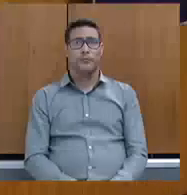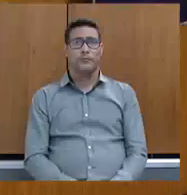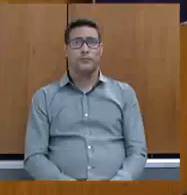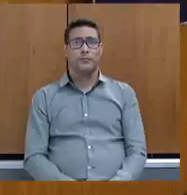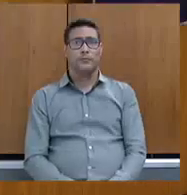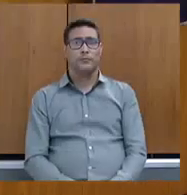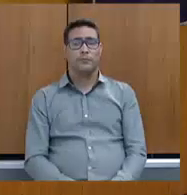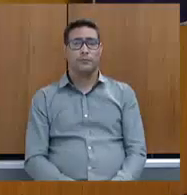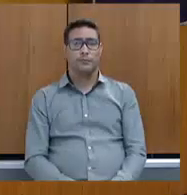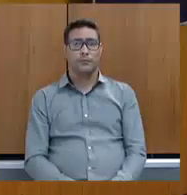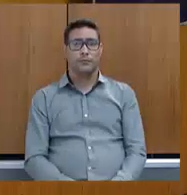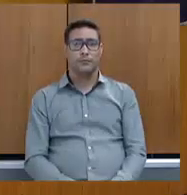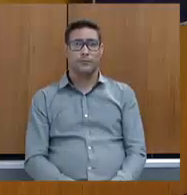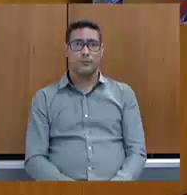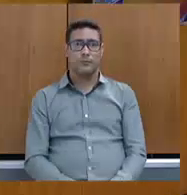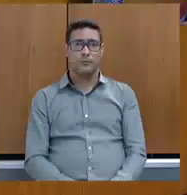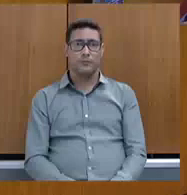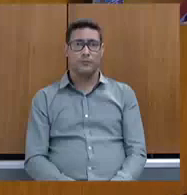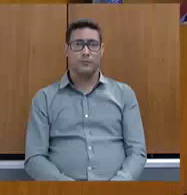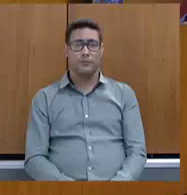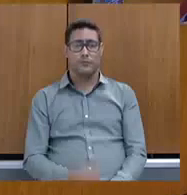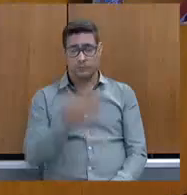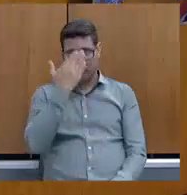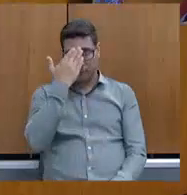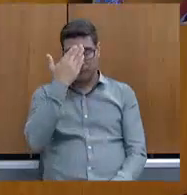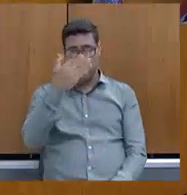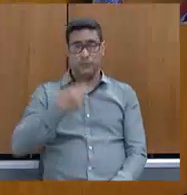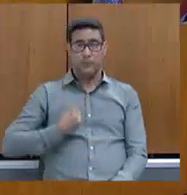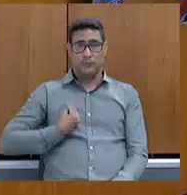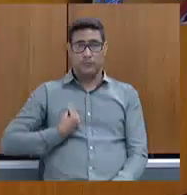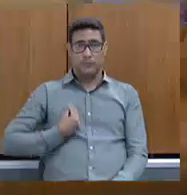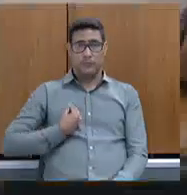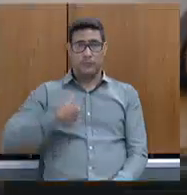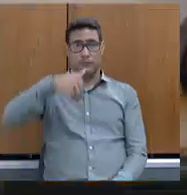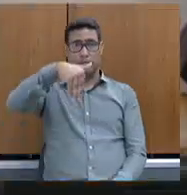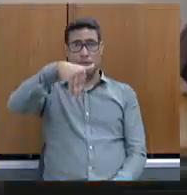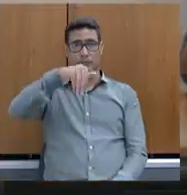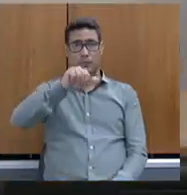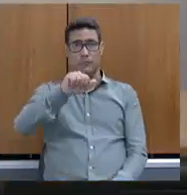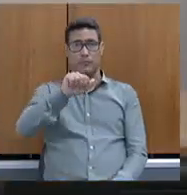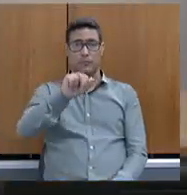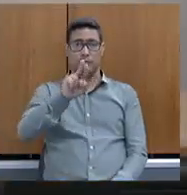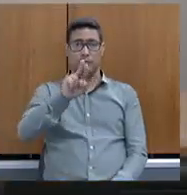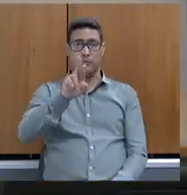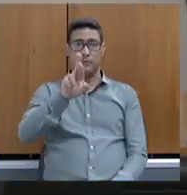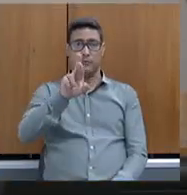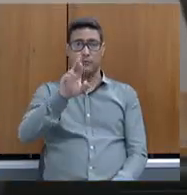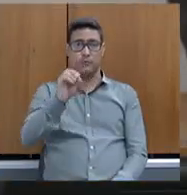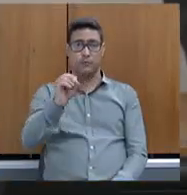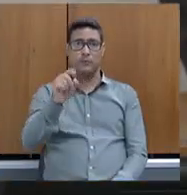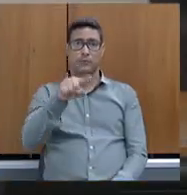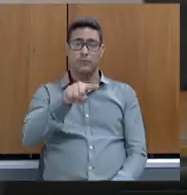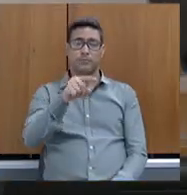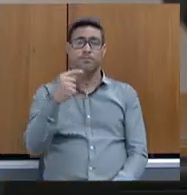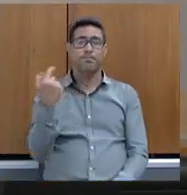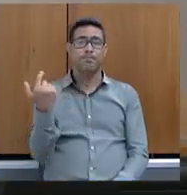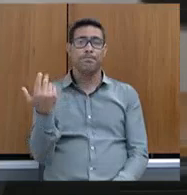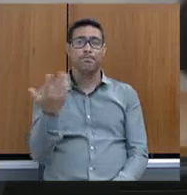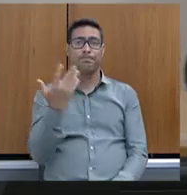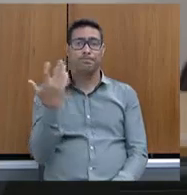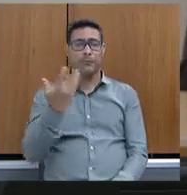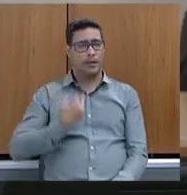Ok descemos a participação do deputado Mauro Tramonte né extremamente